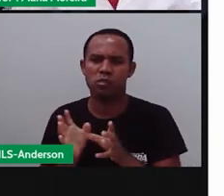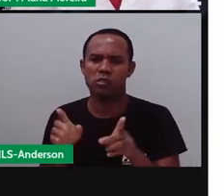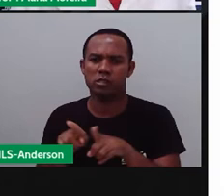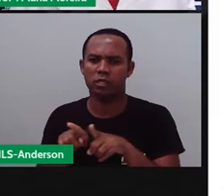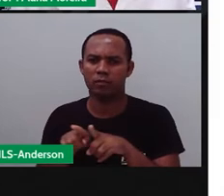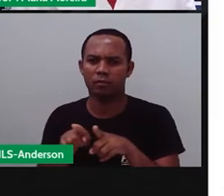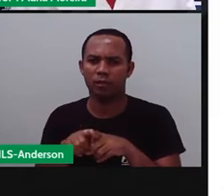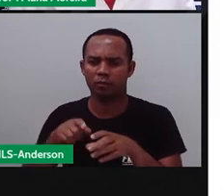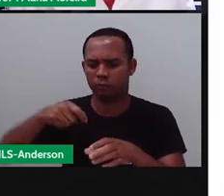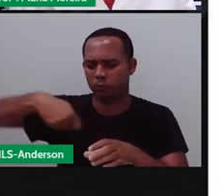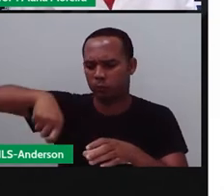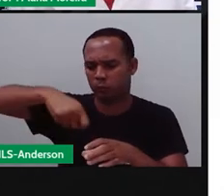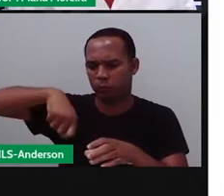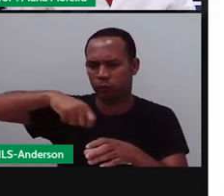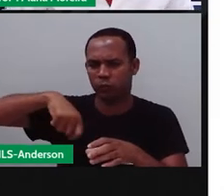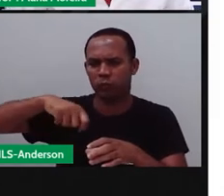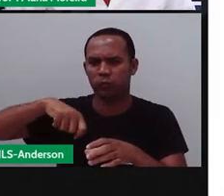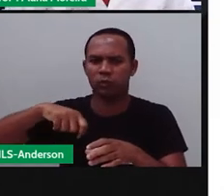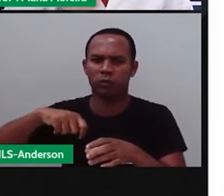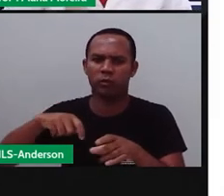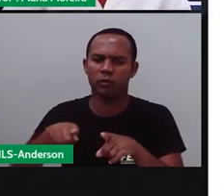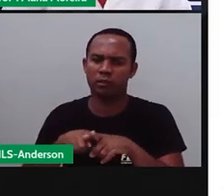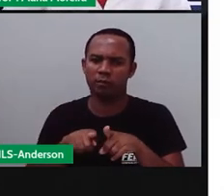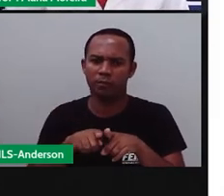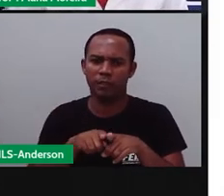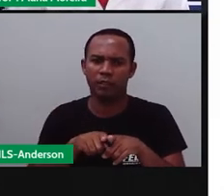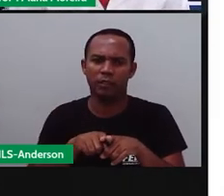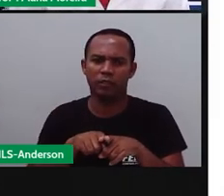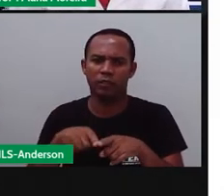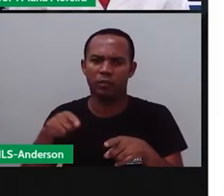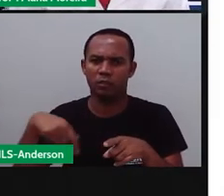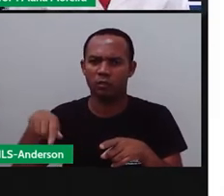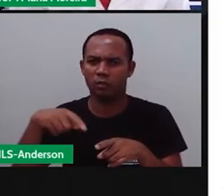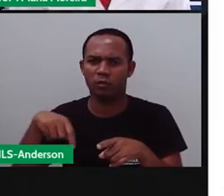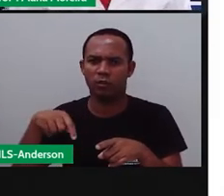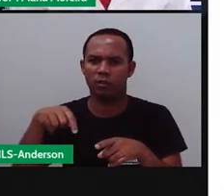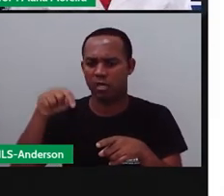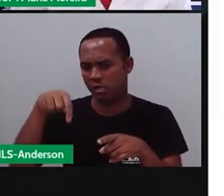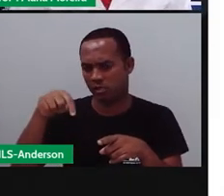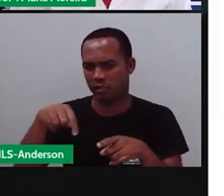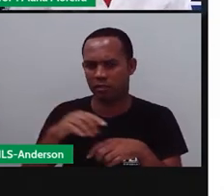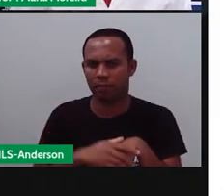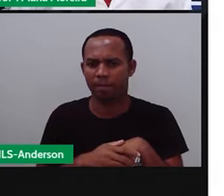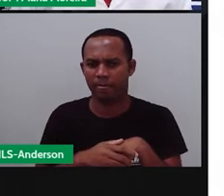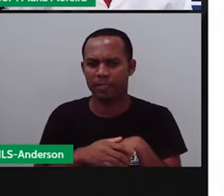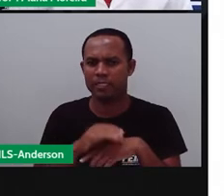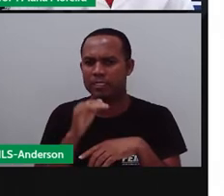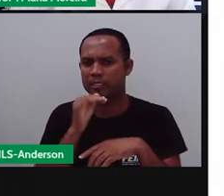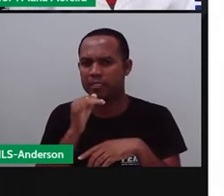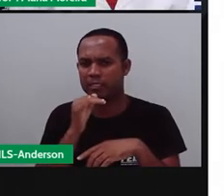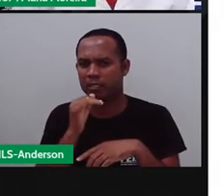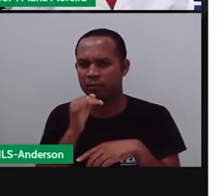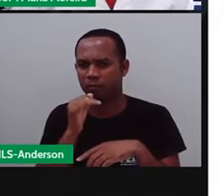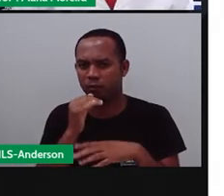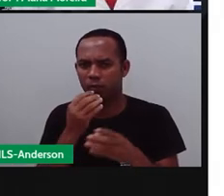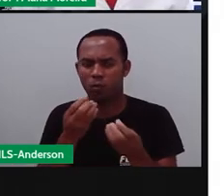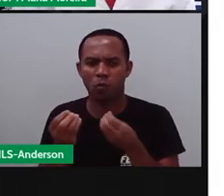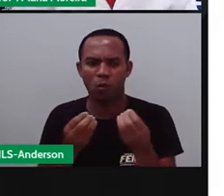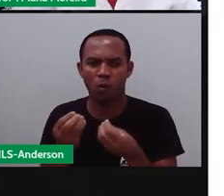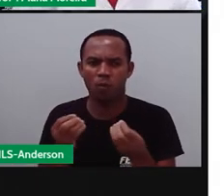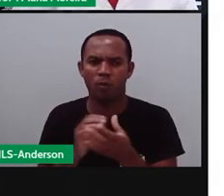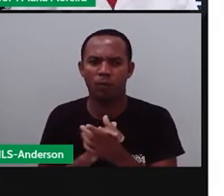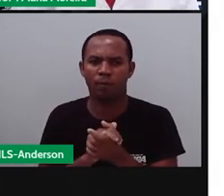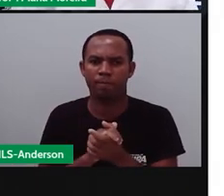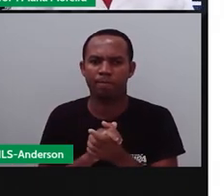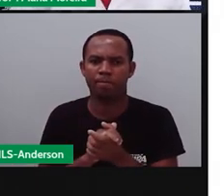o bolo de puba, a pamonha. Então, são características nossas aqui do Nordeste. Mas, por exemplo, o quentão, que é uma bebida que